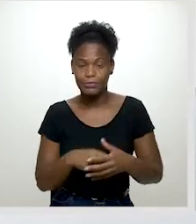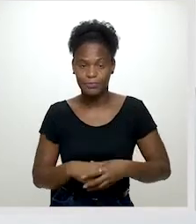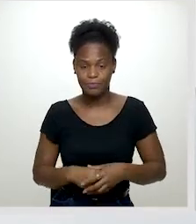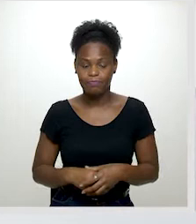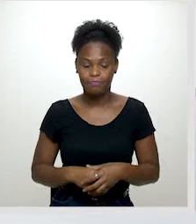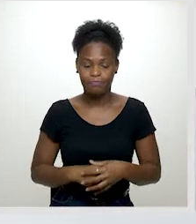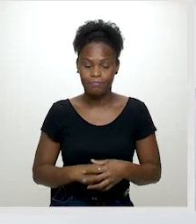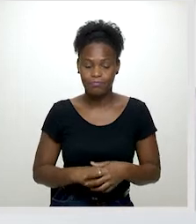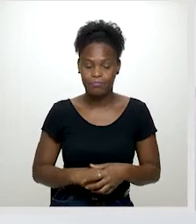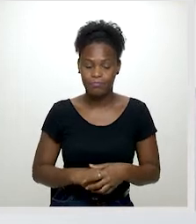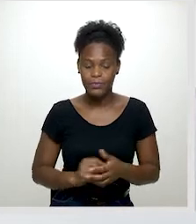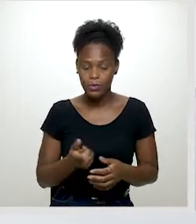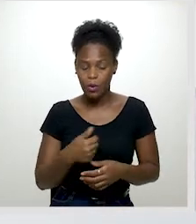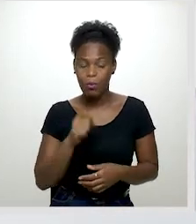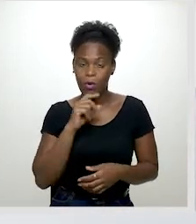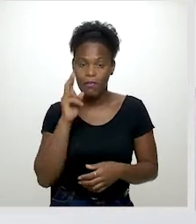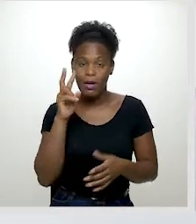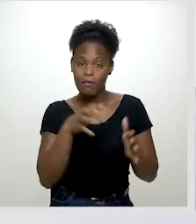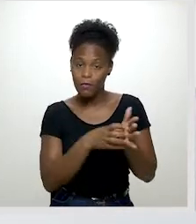Podemos constatar na nossa figura ali,